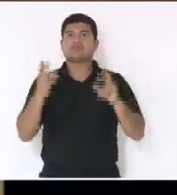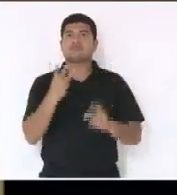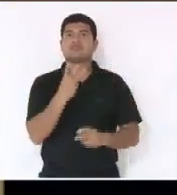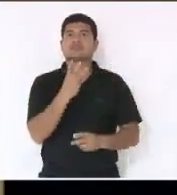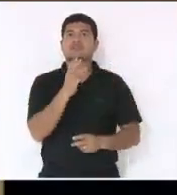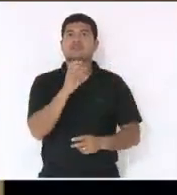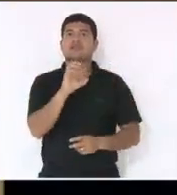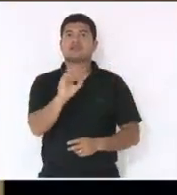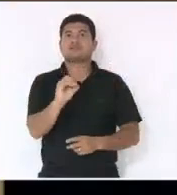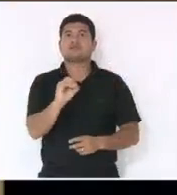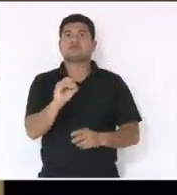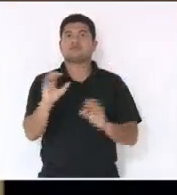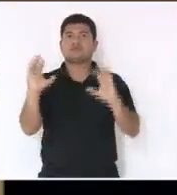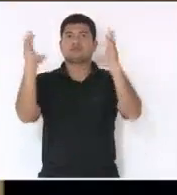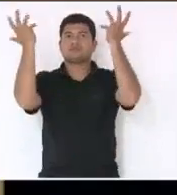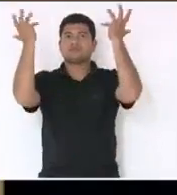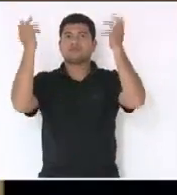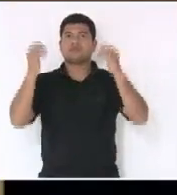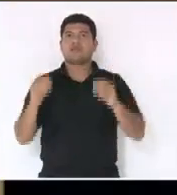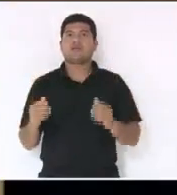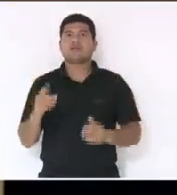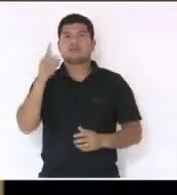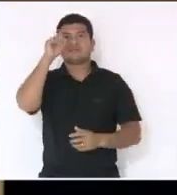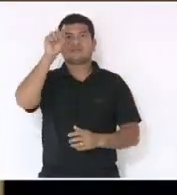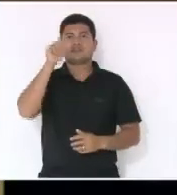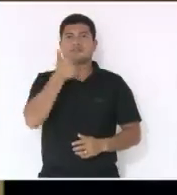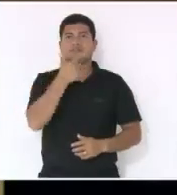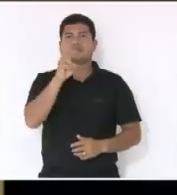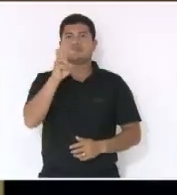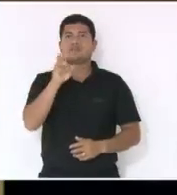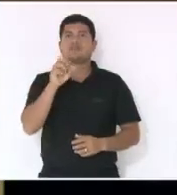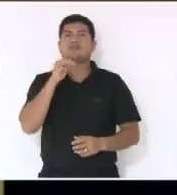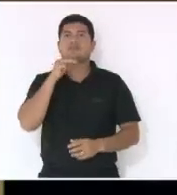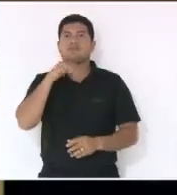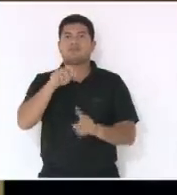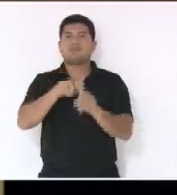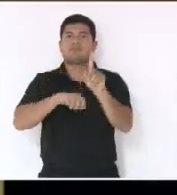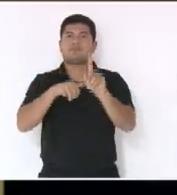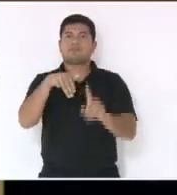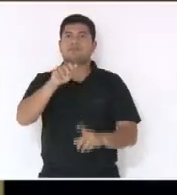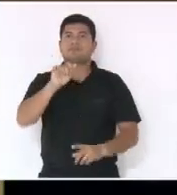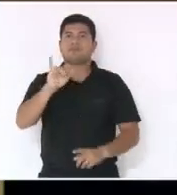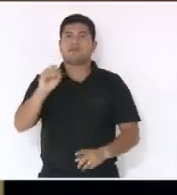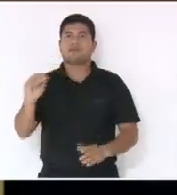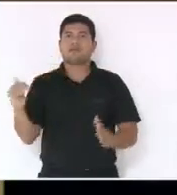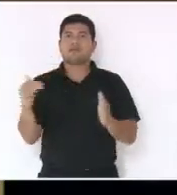Pinhão, que ocorrerá de 25 de maio a 3 de junho. Esperamos vocês em Lages.